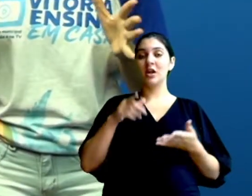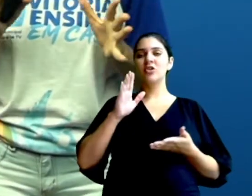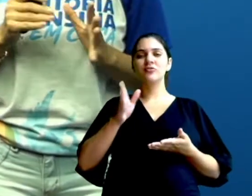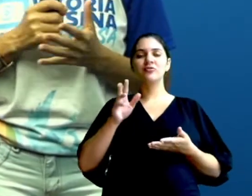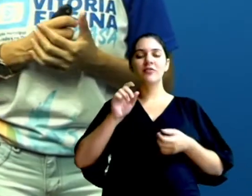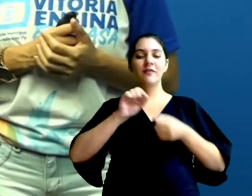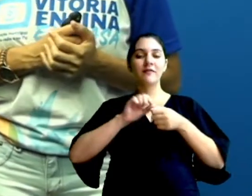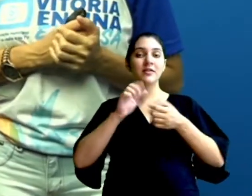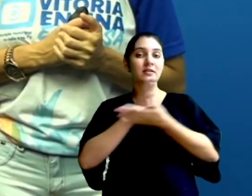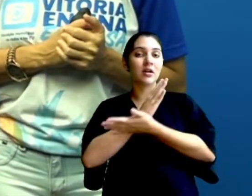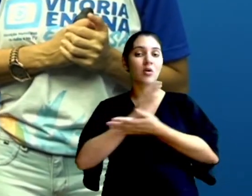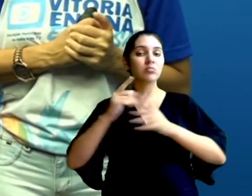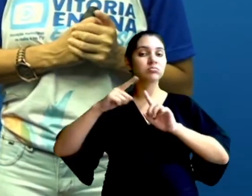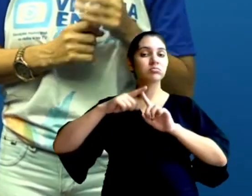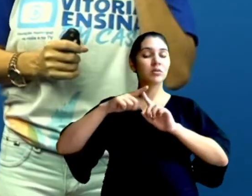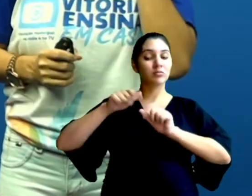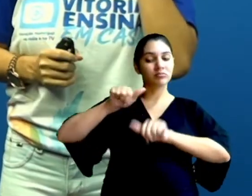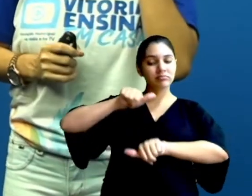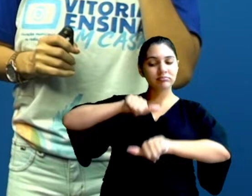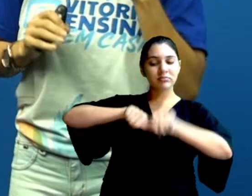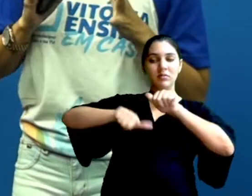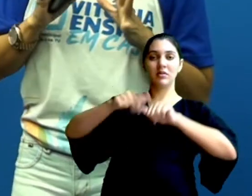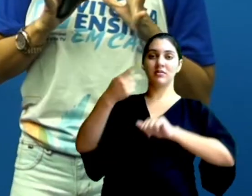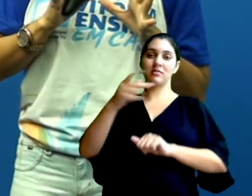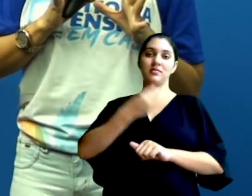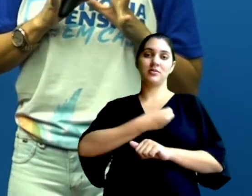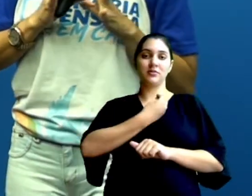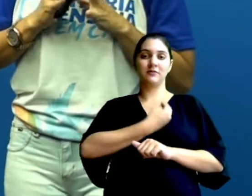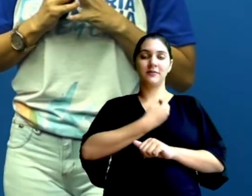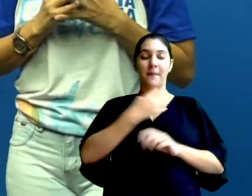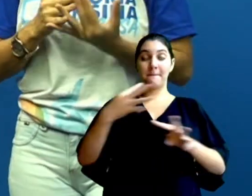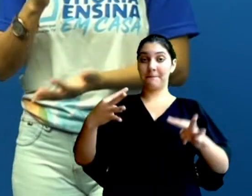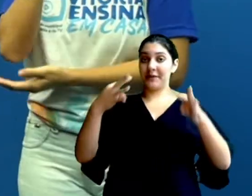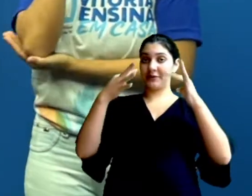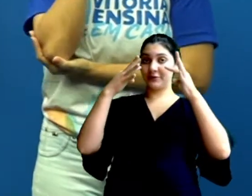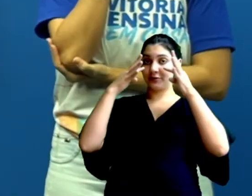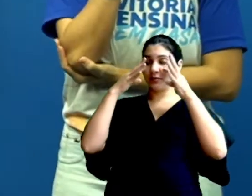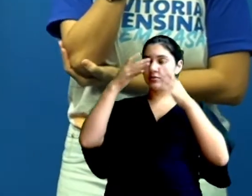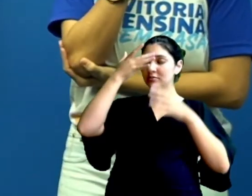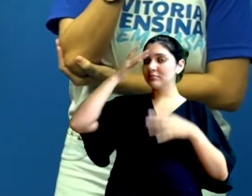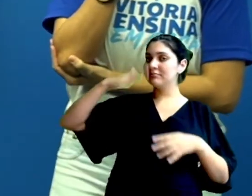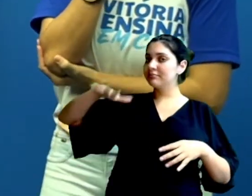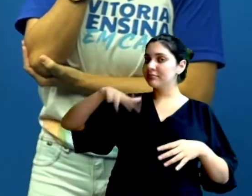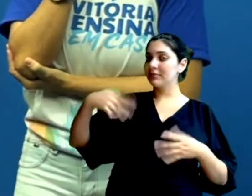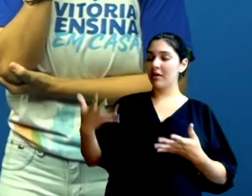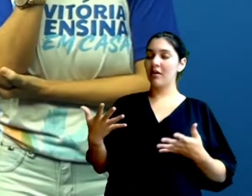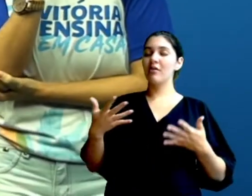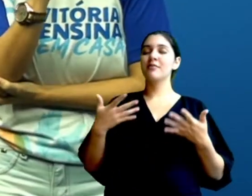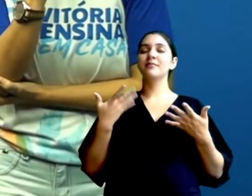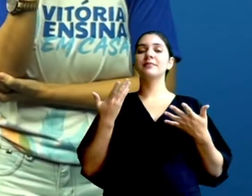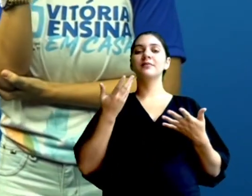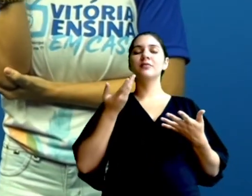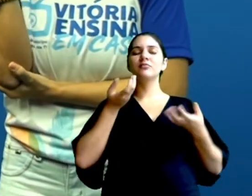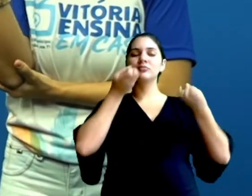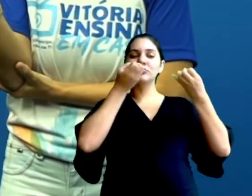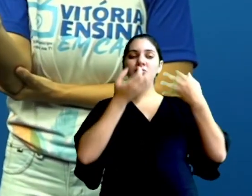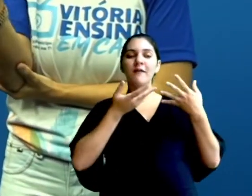algum tipo de mudança na sua vida? Preste bem atenção, pessoal. Quando a gente fala